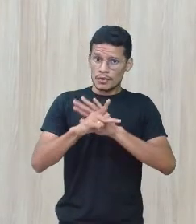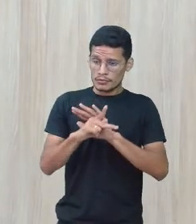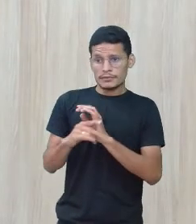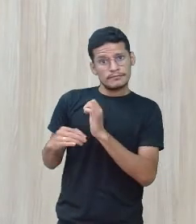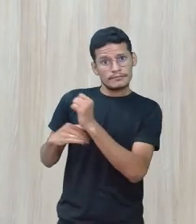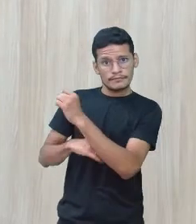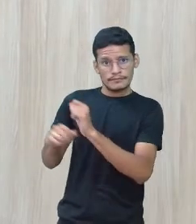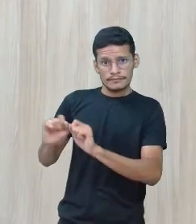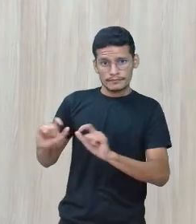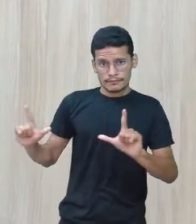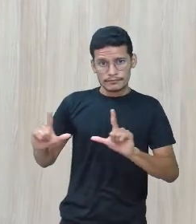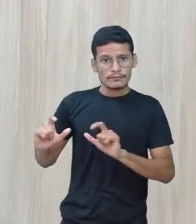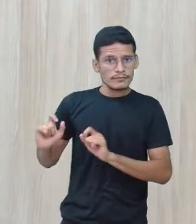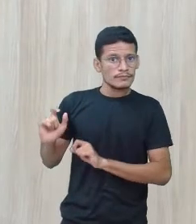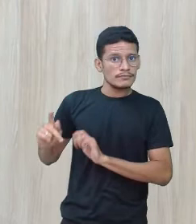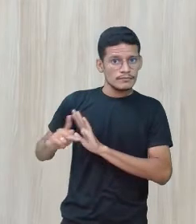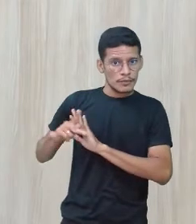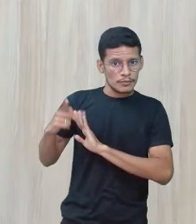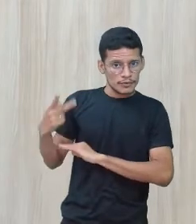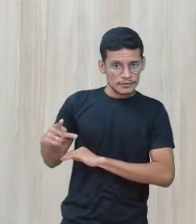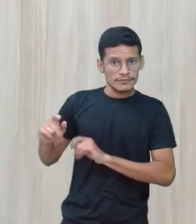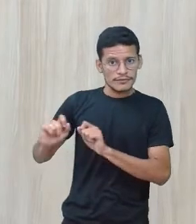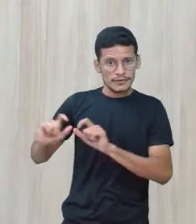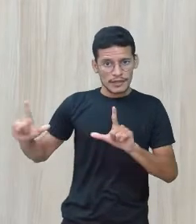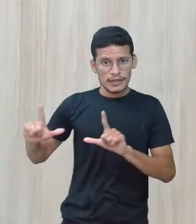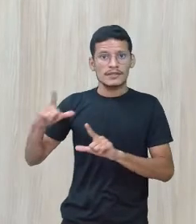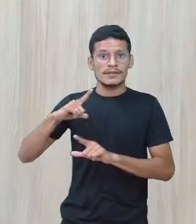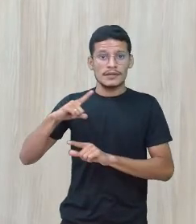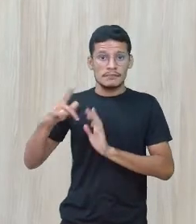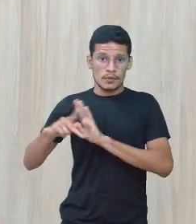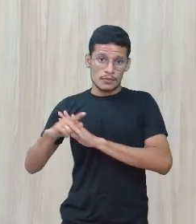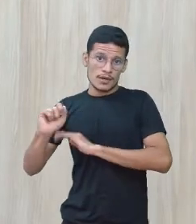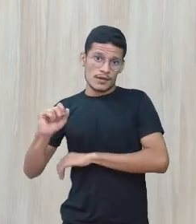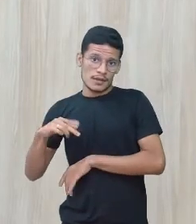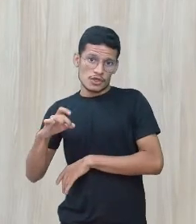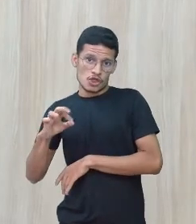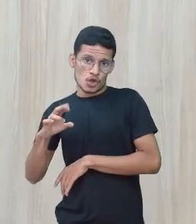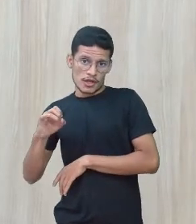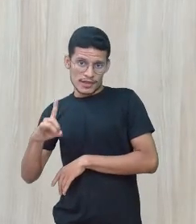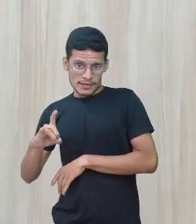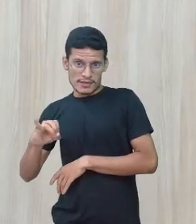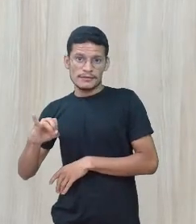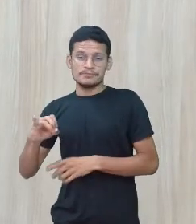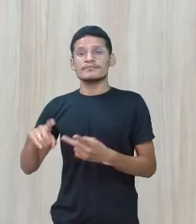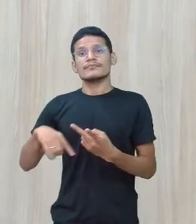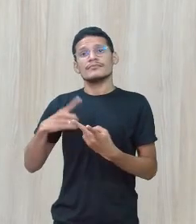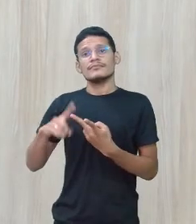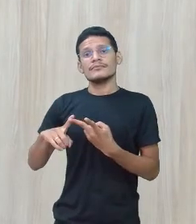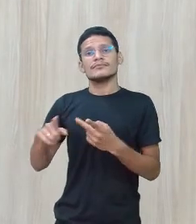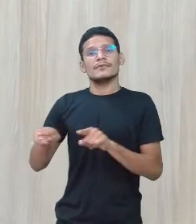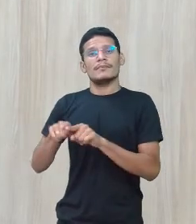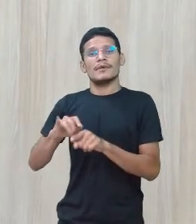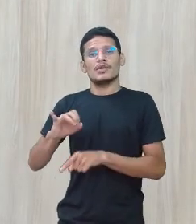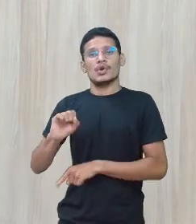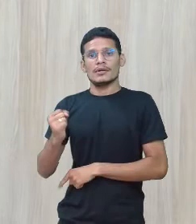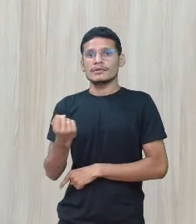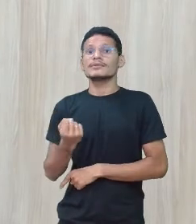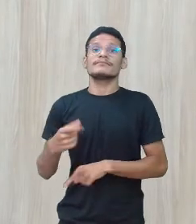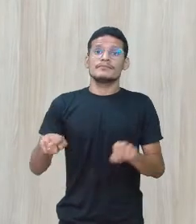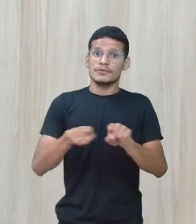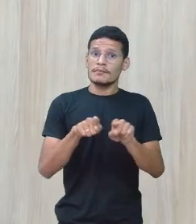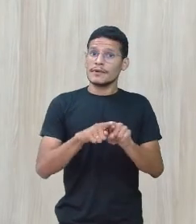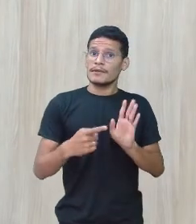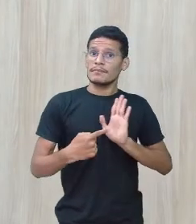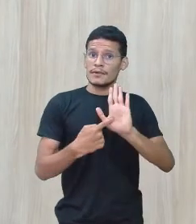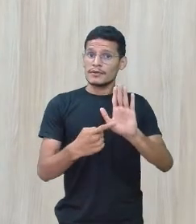aparece aqui na tela, tá certo? Temos um QR Code para Android e um QR Code para iOS. Também queria